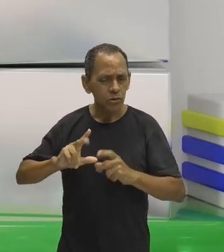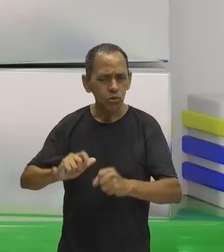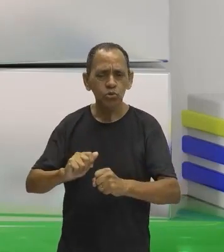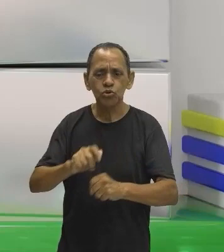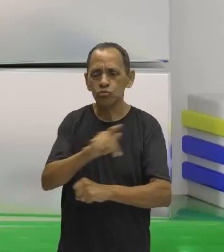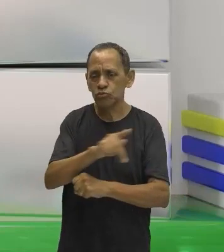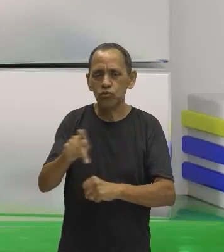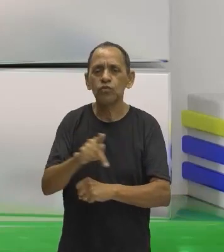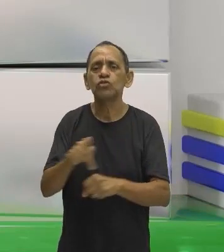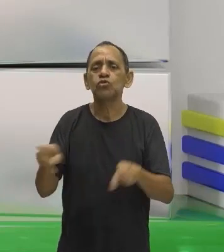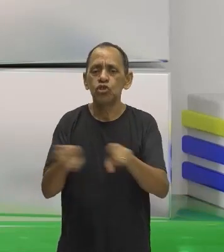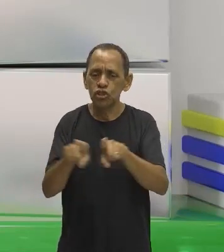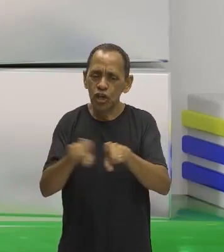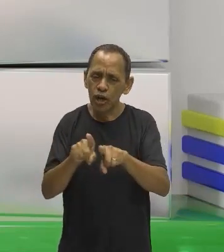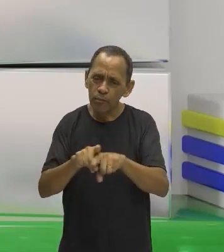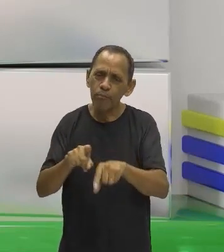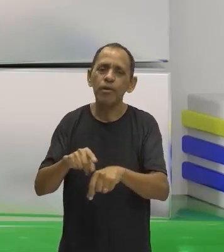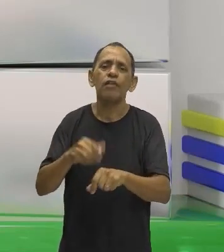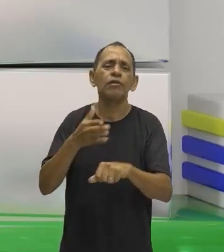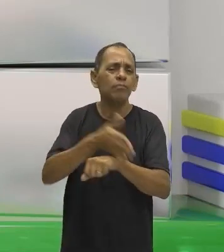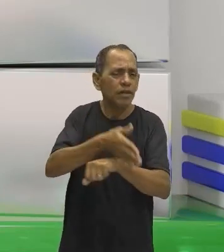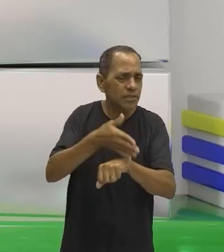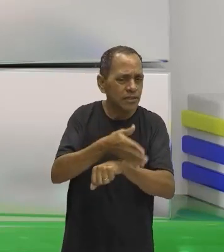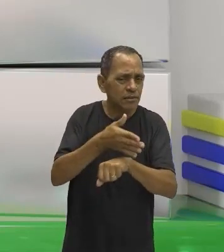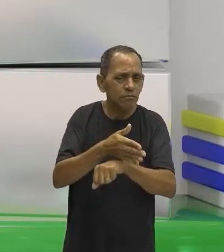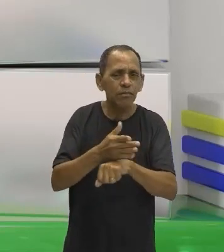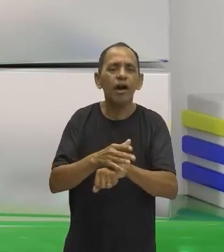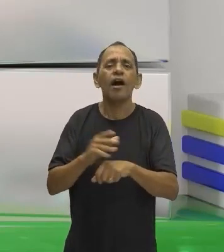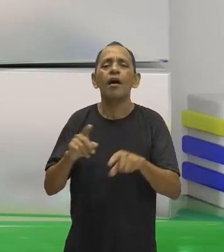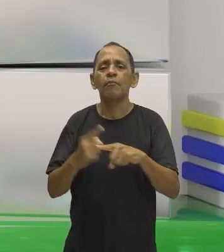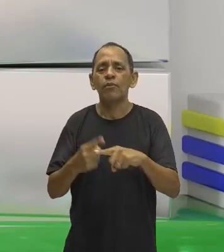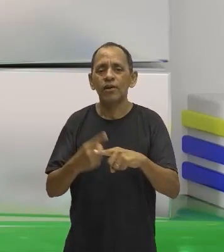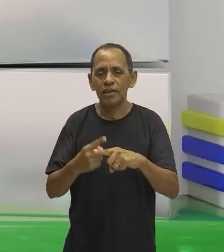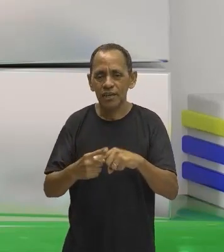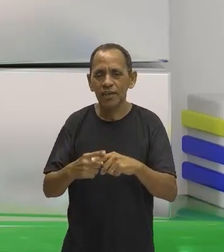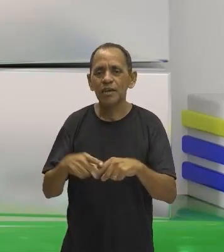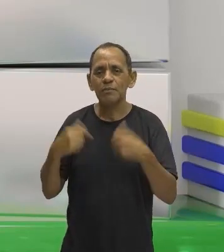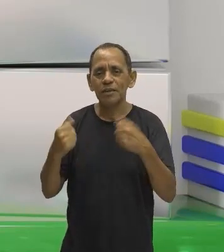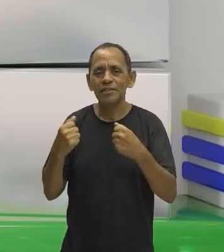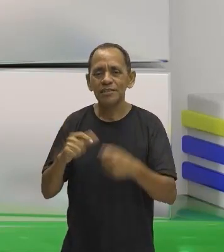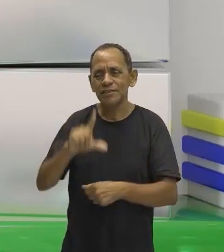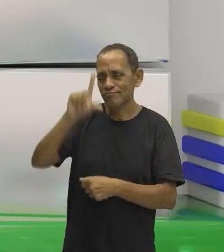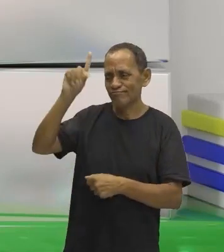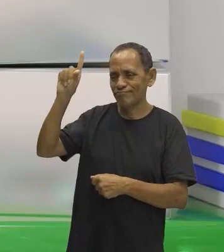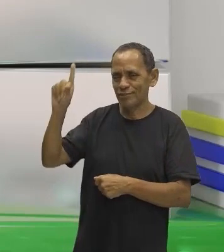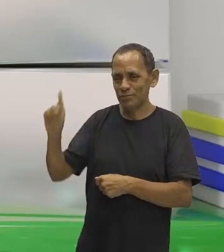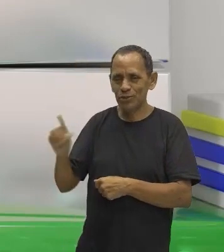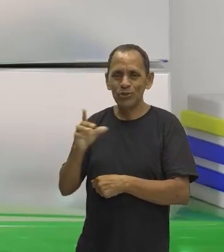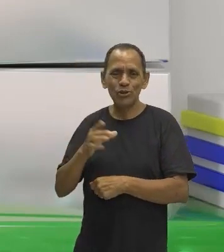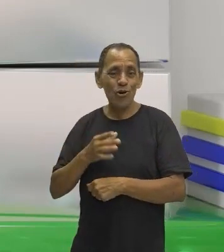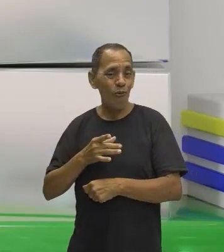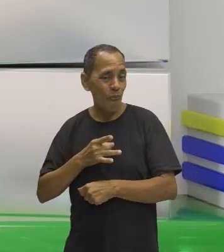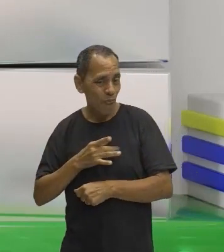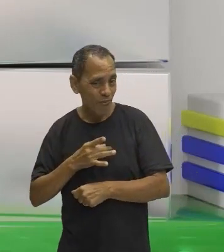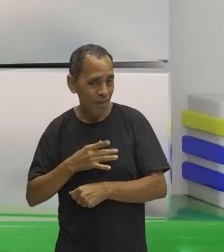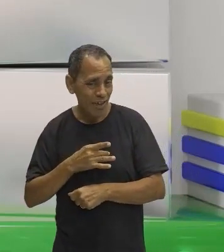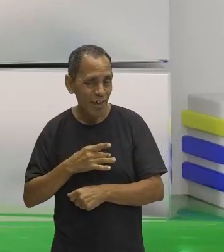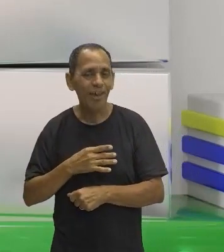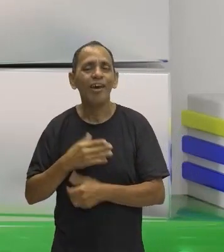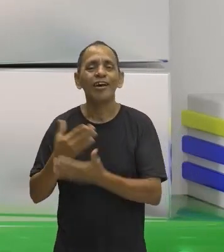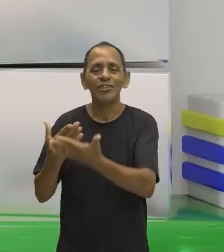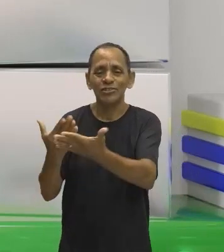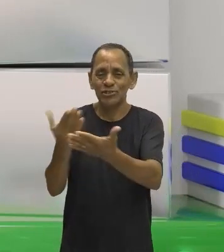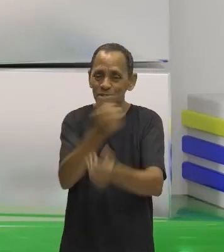explica, né, gera muito mais medo, muito mais ansiedade. Então, para diminuir aí esse tipo de situação, a gente vem com essa aula inaugural, né, uma